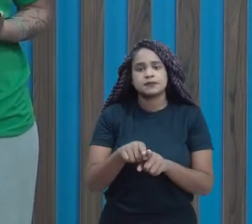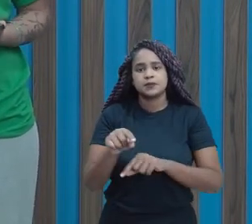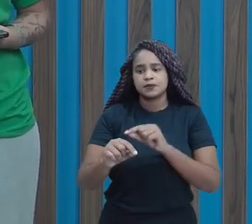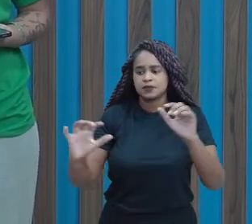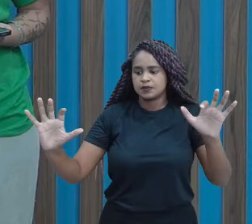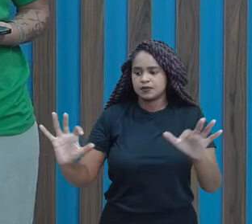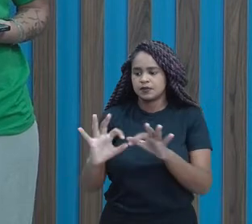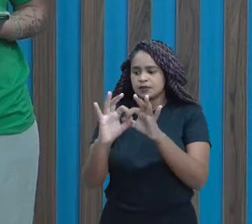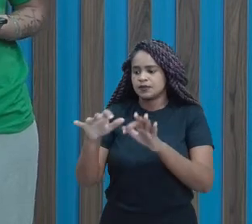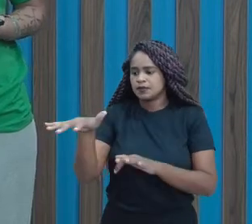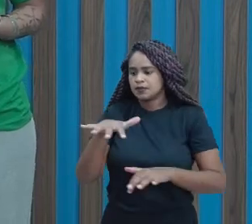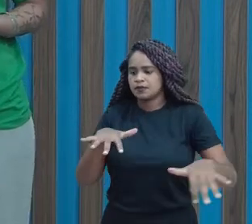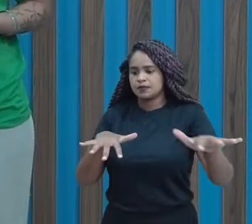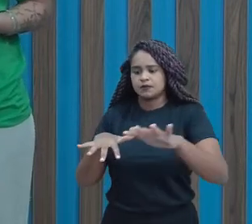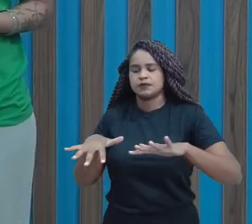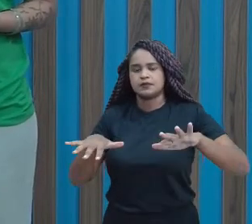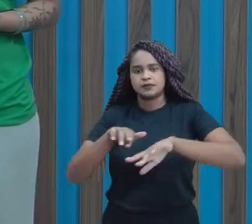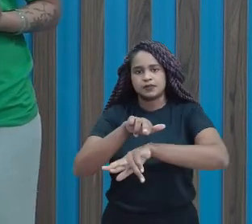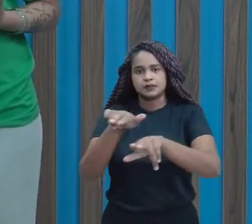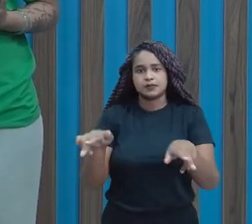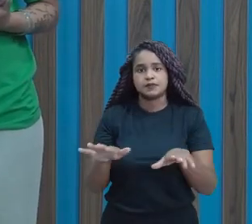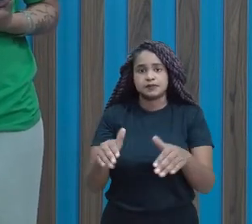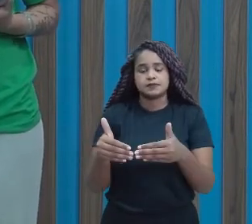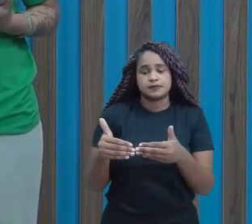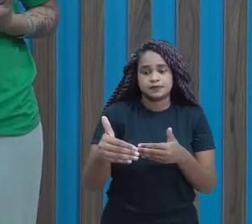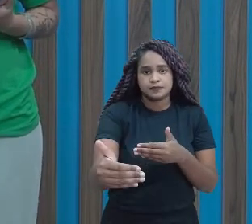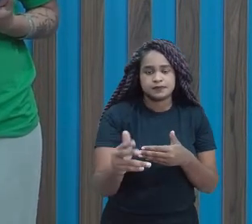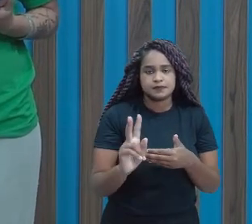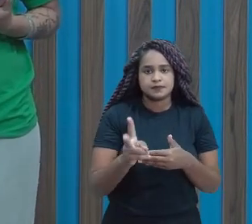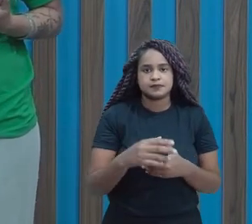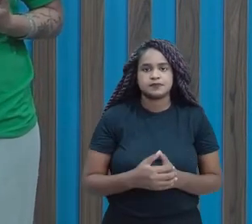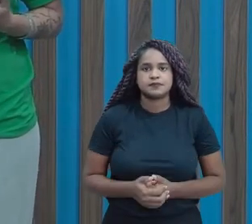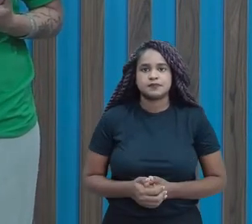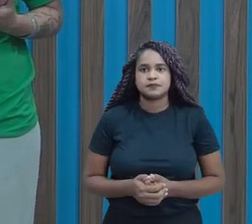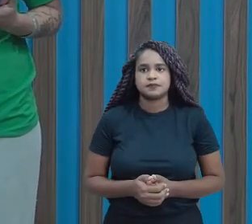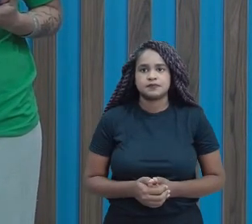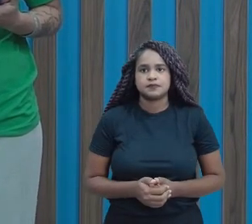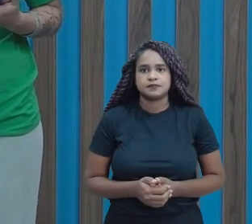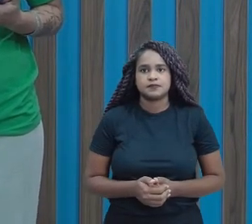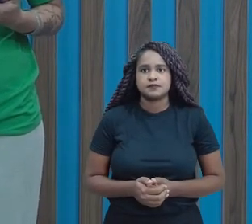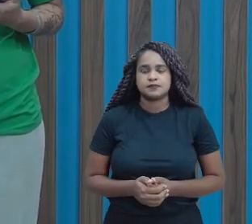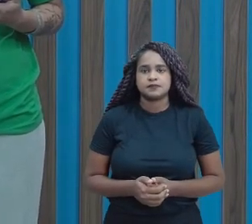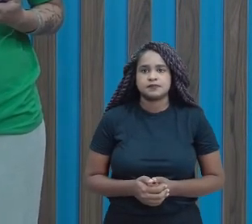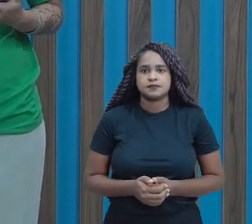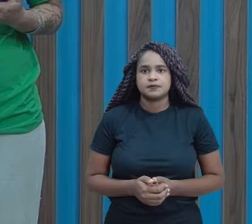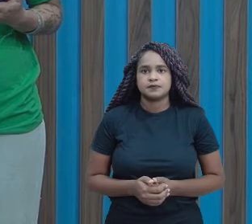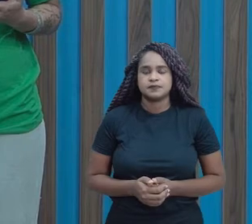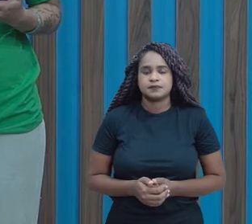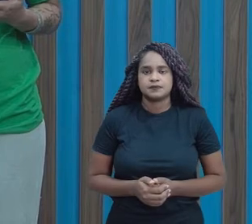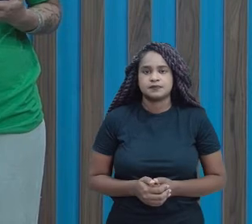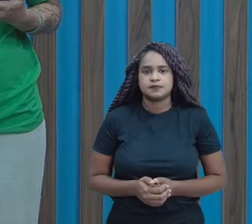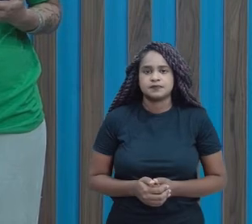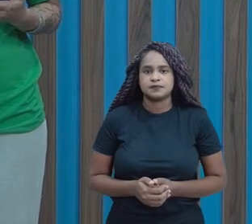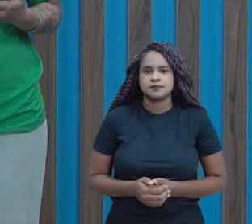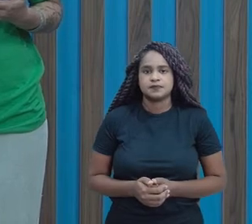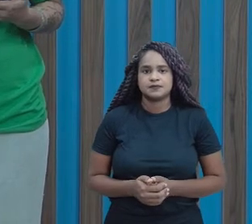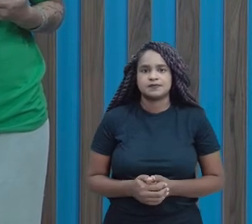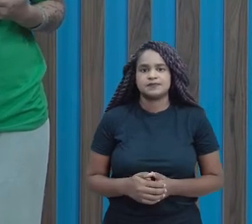diferentes territórios, não é isso? Mas vamos avançando aqui na nossa aula. Bom, opa.